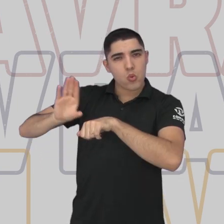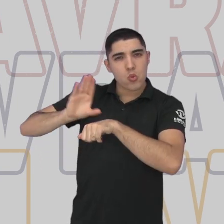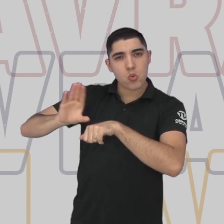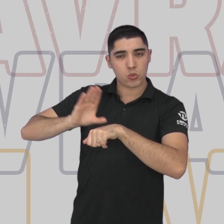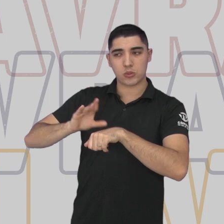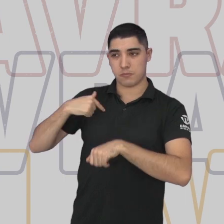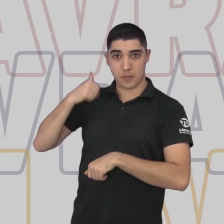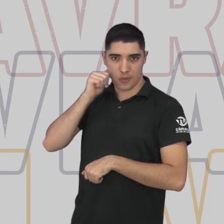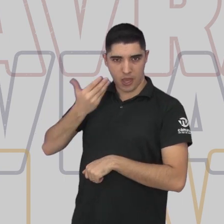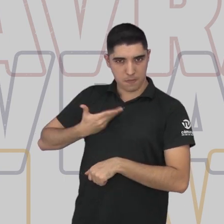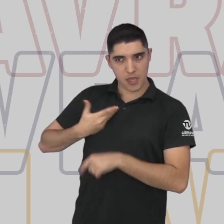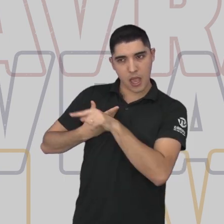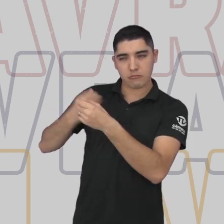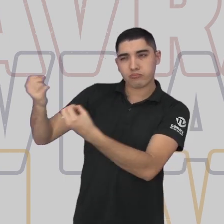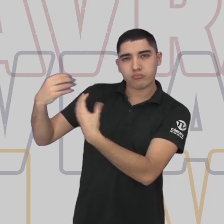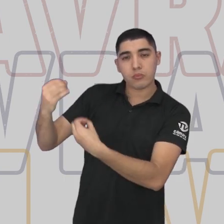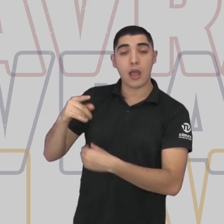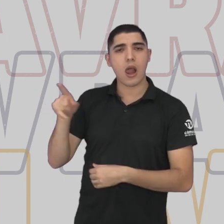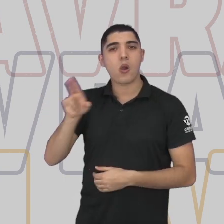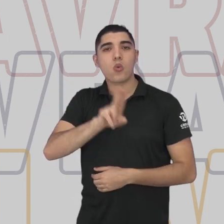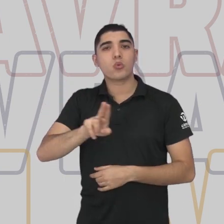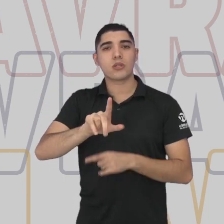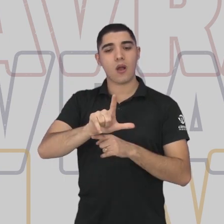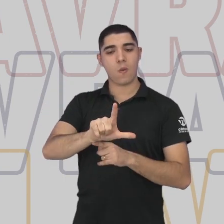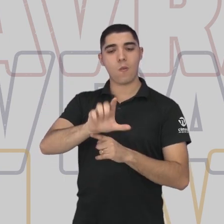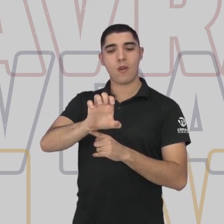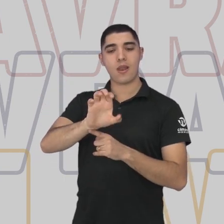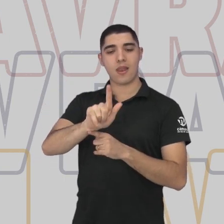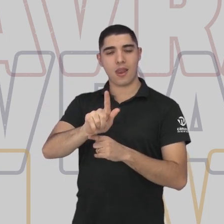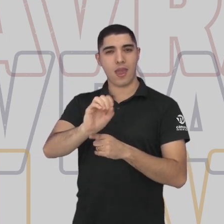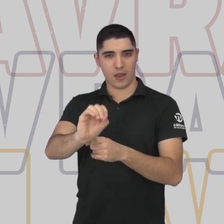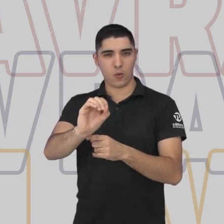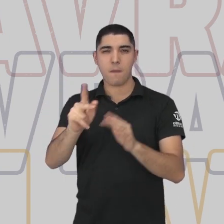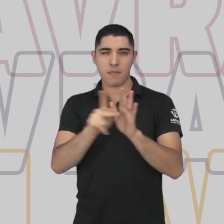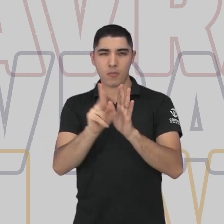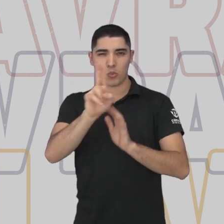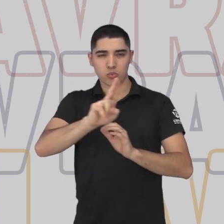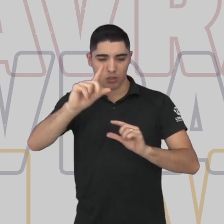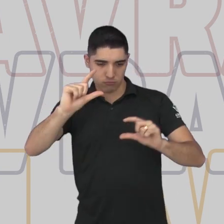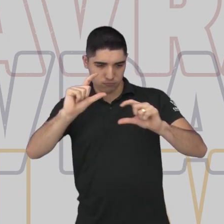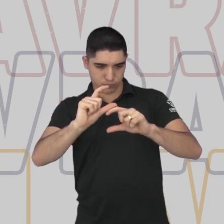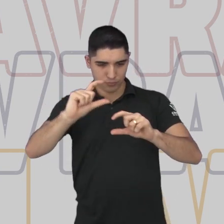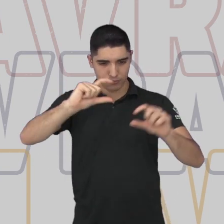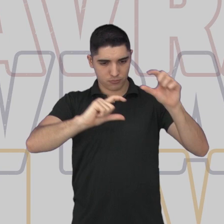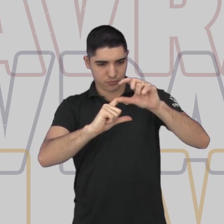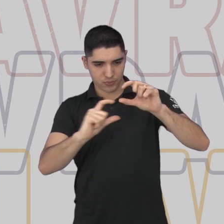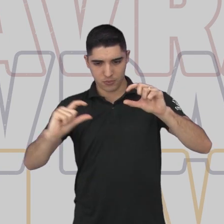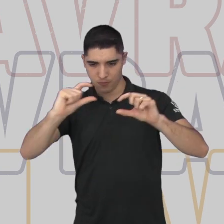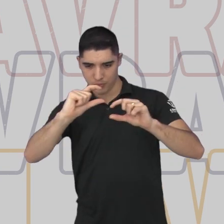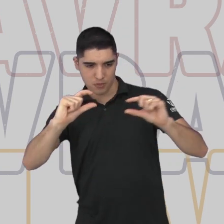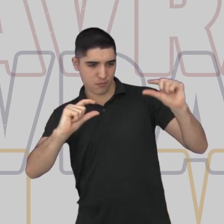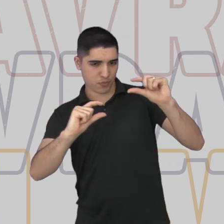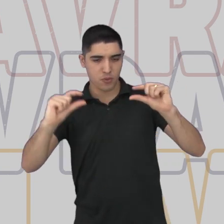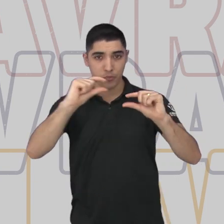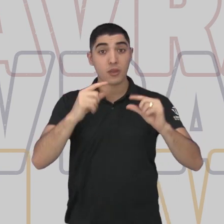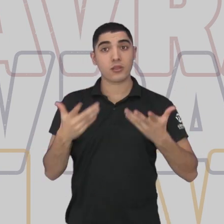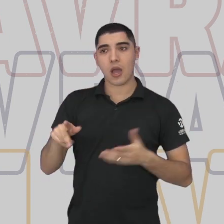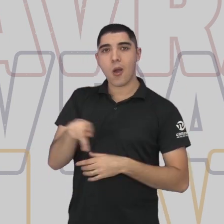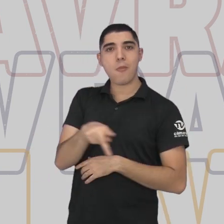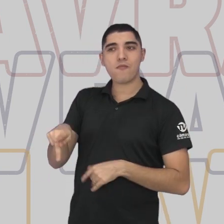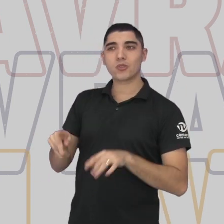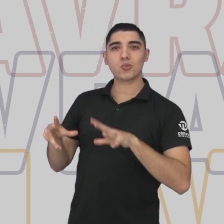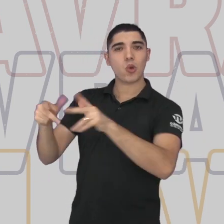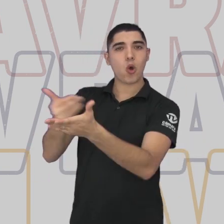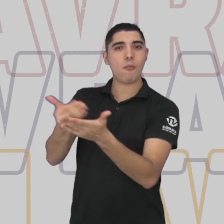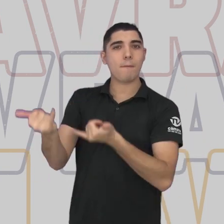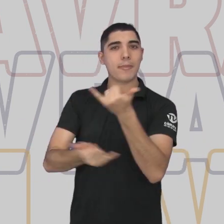eu vi uma formação, né, que uma amiga minha fez, que ela pegava o Lego e aí fazia os